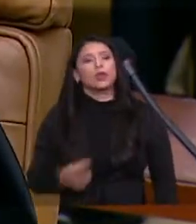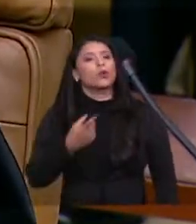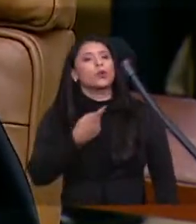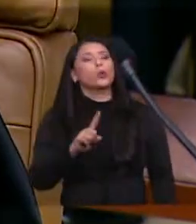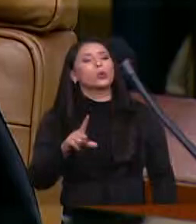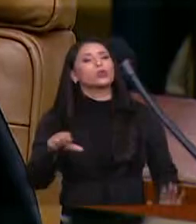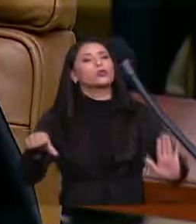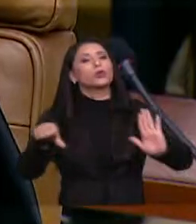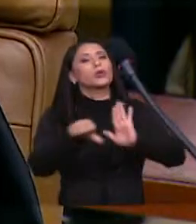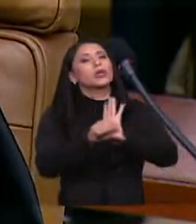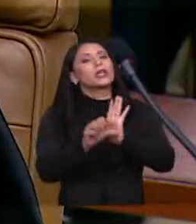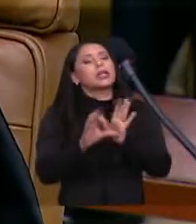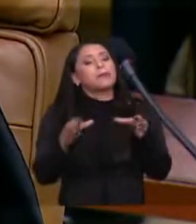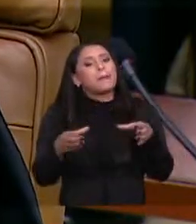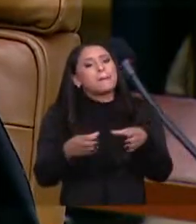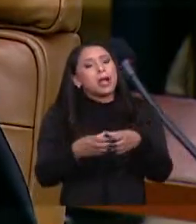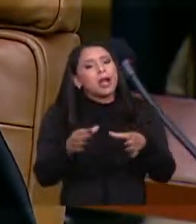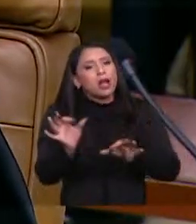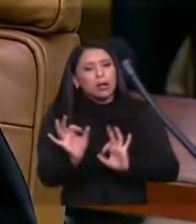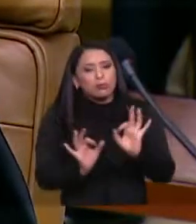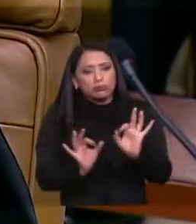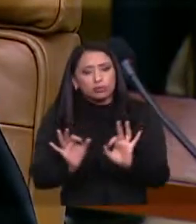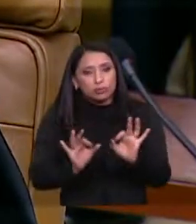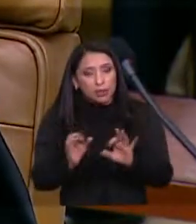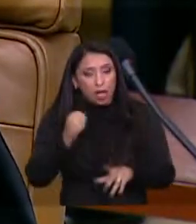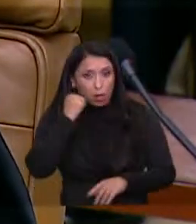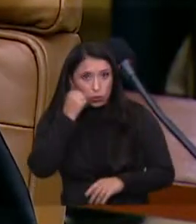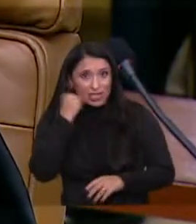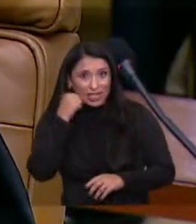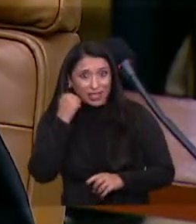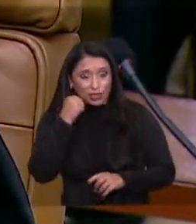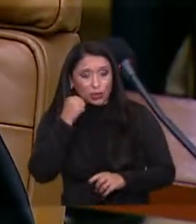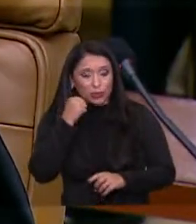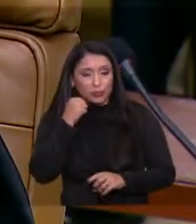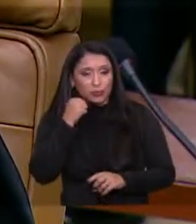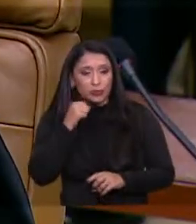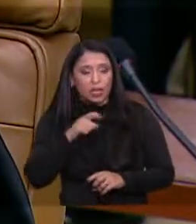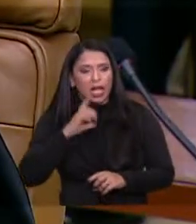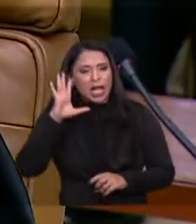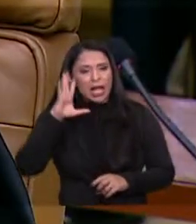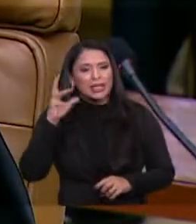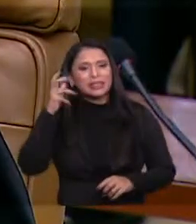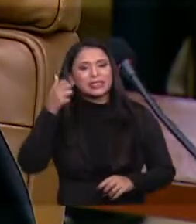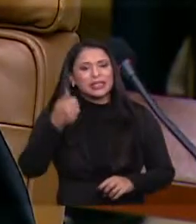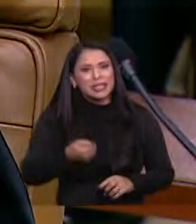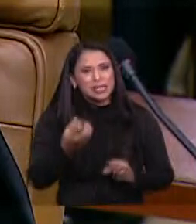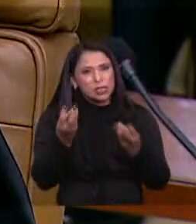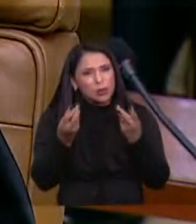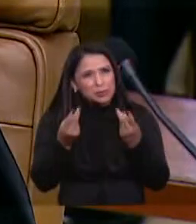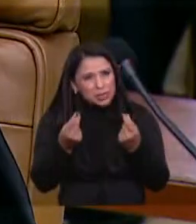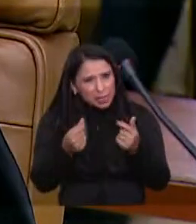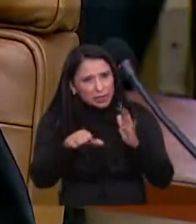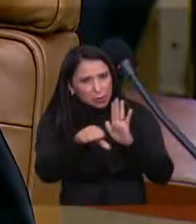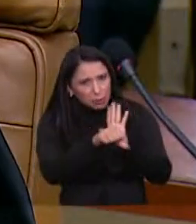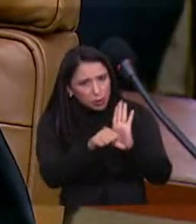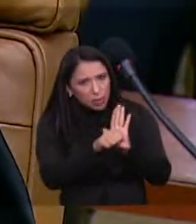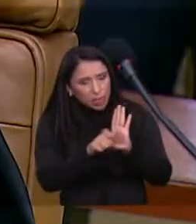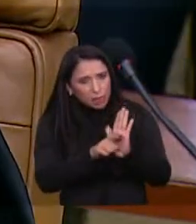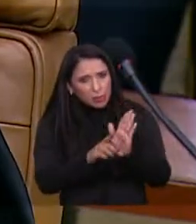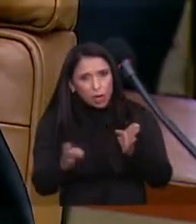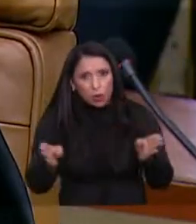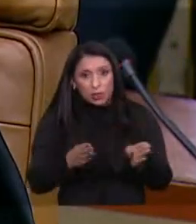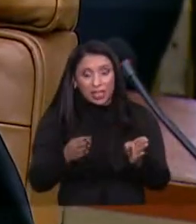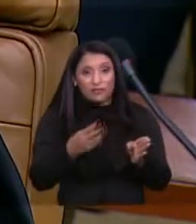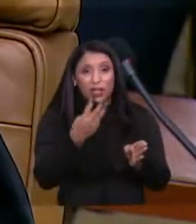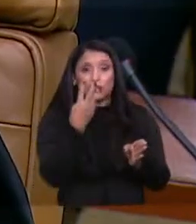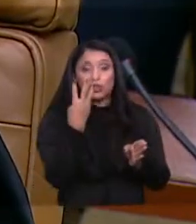delito de organização criminosa imputado então Senador a sanção abstrata para esse delito compreende intervalo